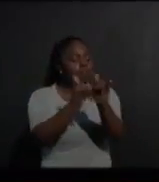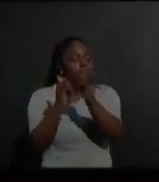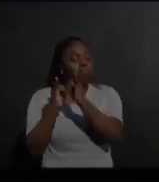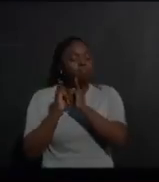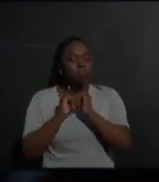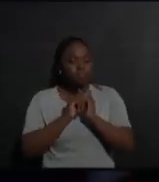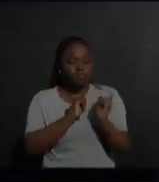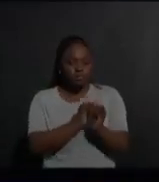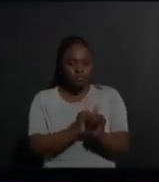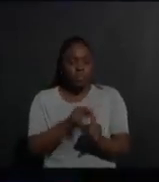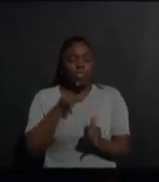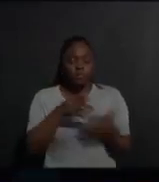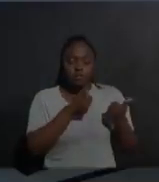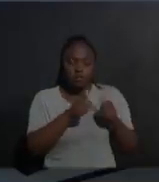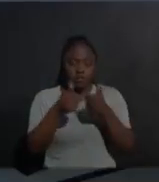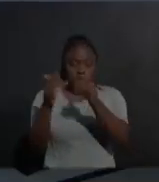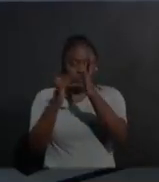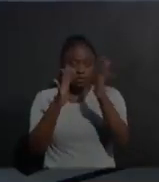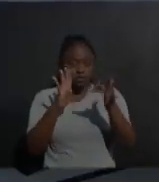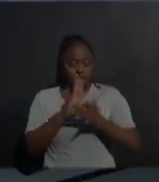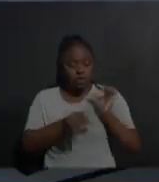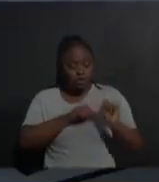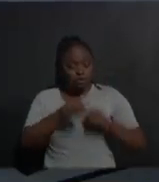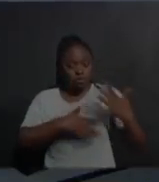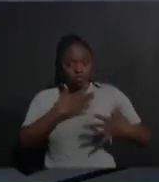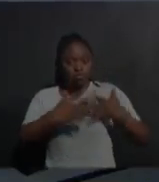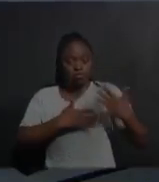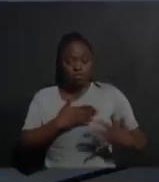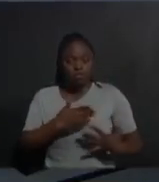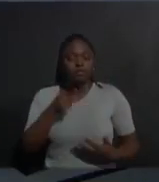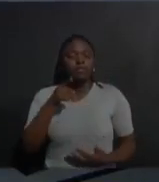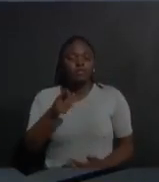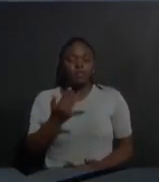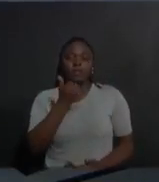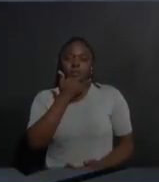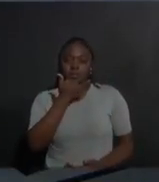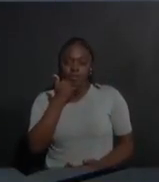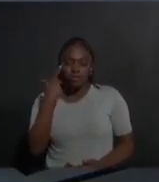Você é seguidor de Jesus, está vivendo um avivamento? Você consegue perdoar?